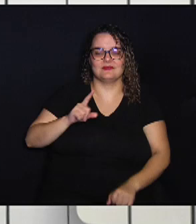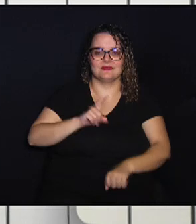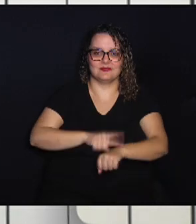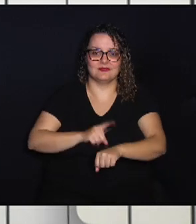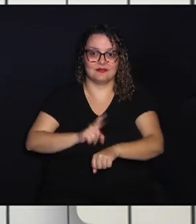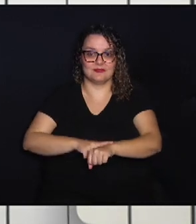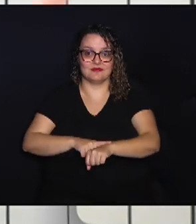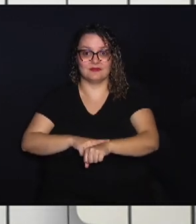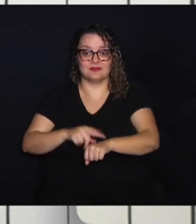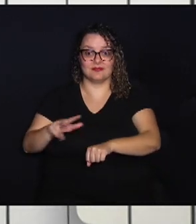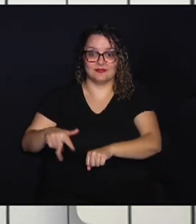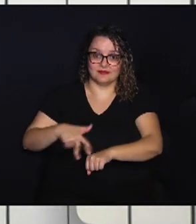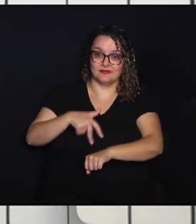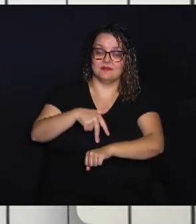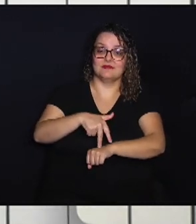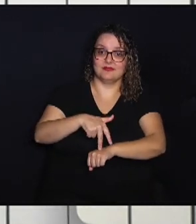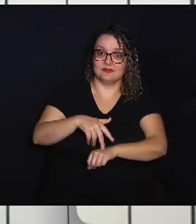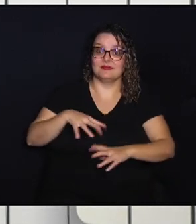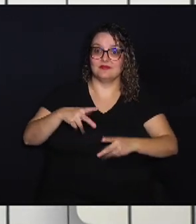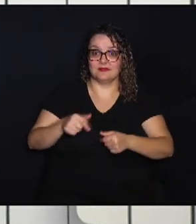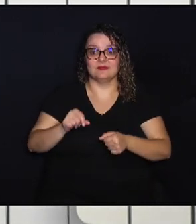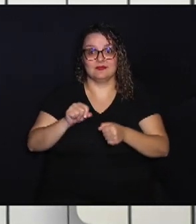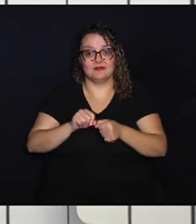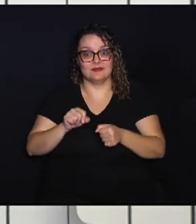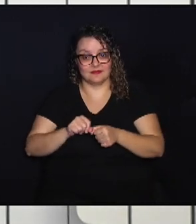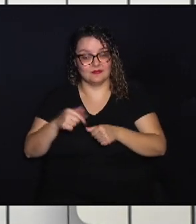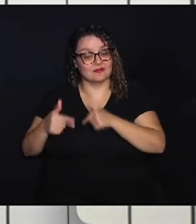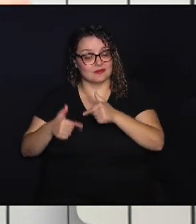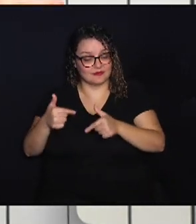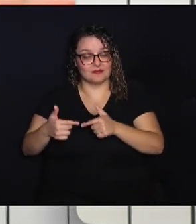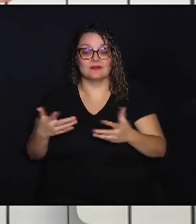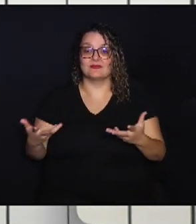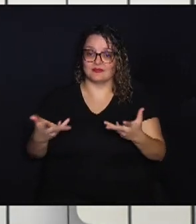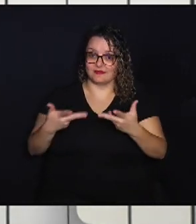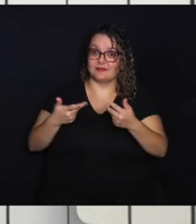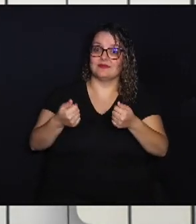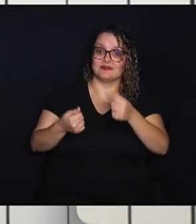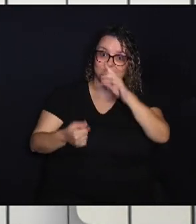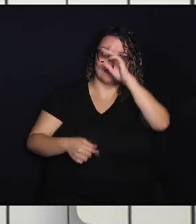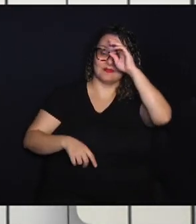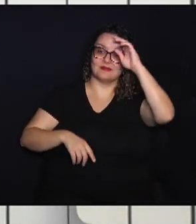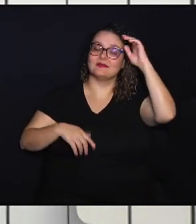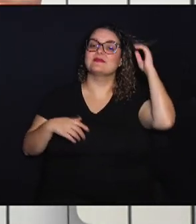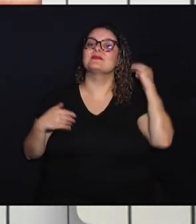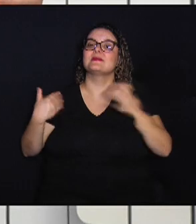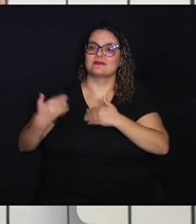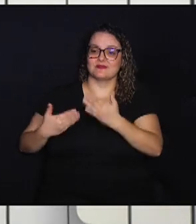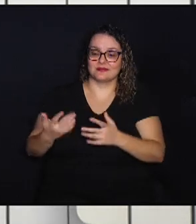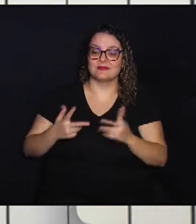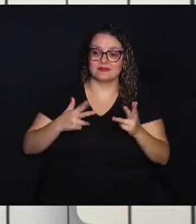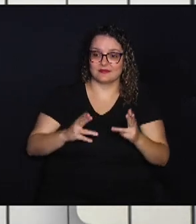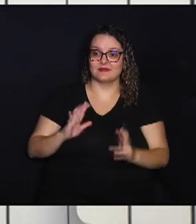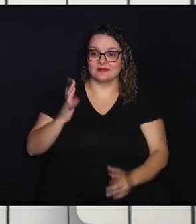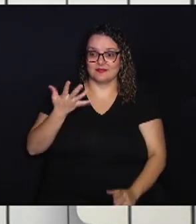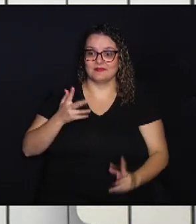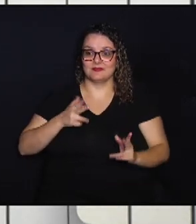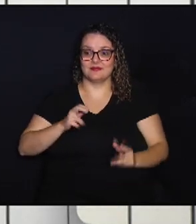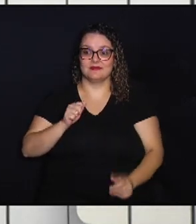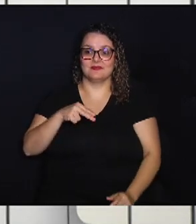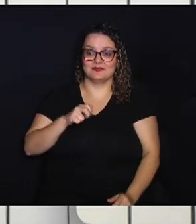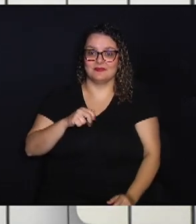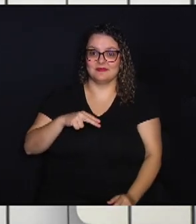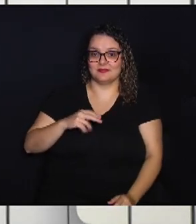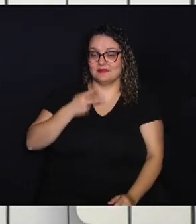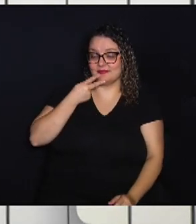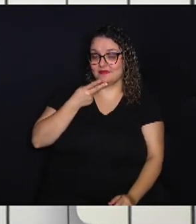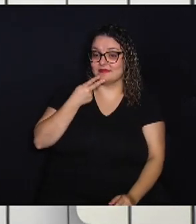do tempo, também tudo o que fora feito, né, neste trabalho fantástico, que ainda está em andamento, como disse a Ana Cláudia, que é a